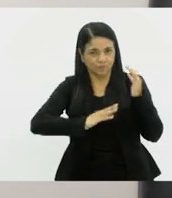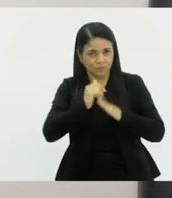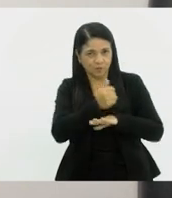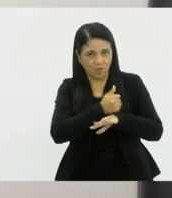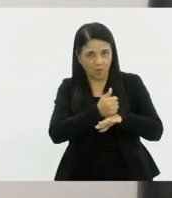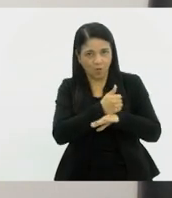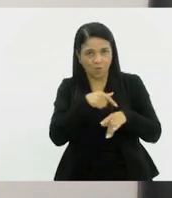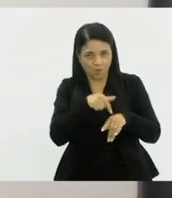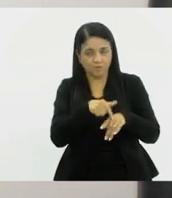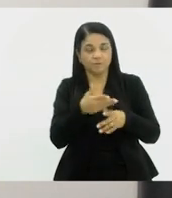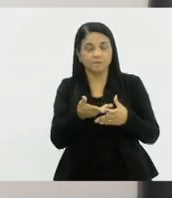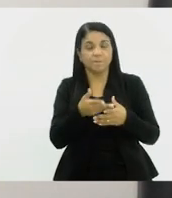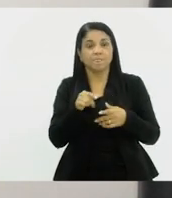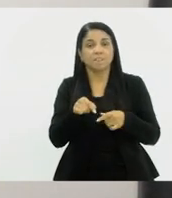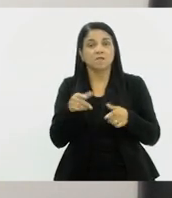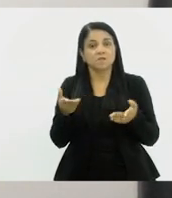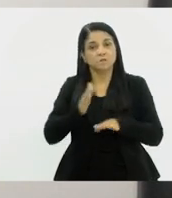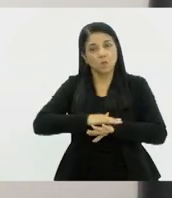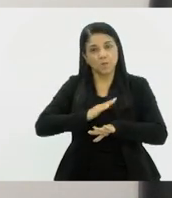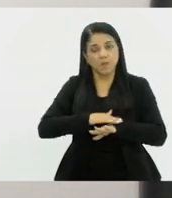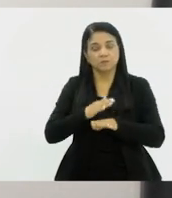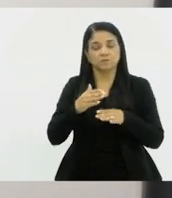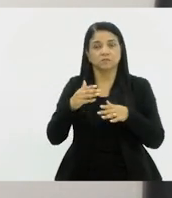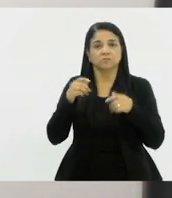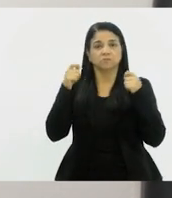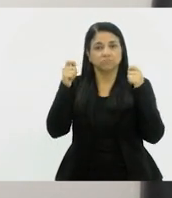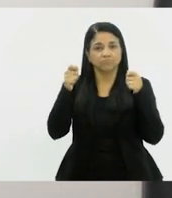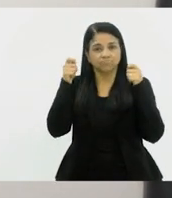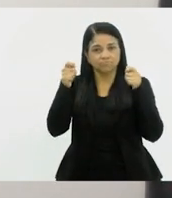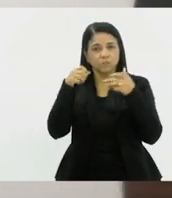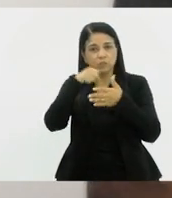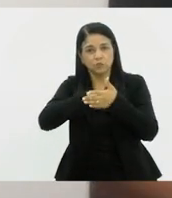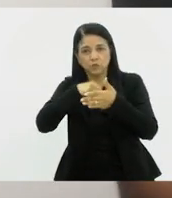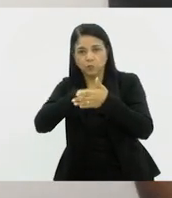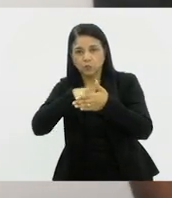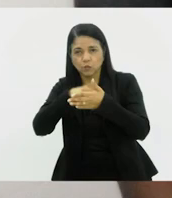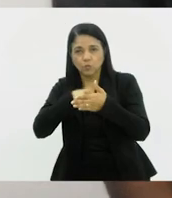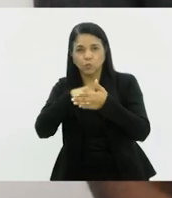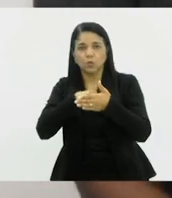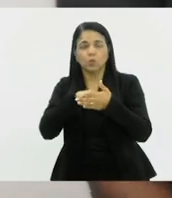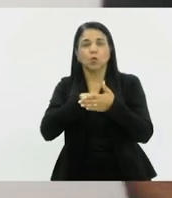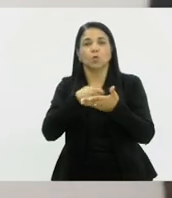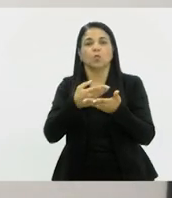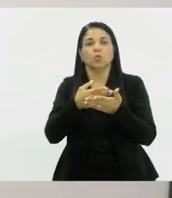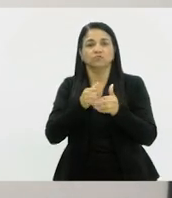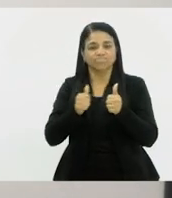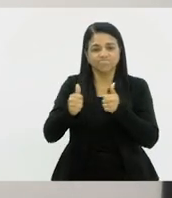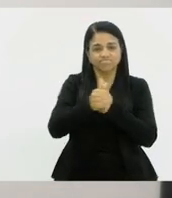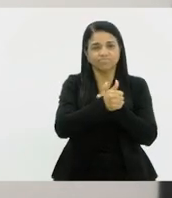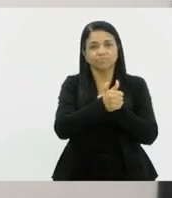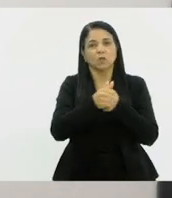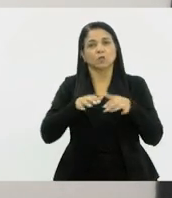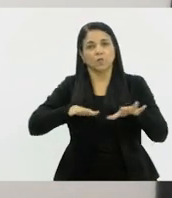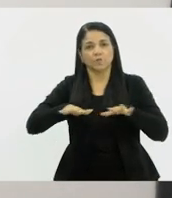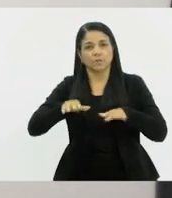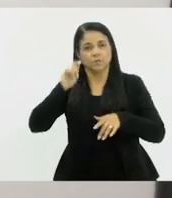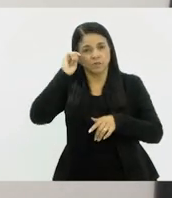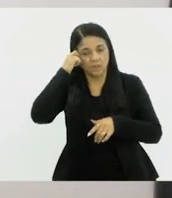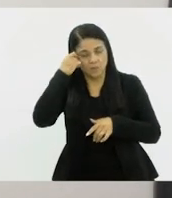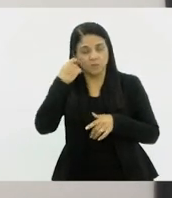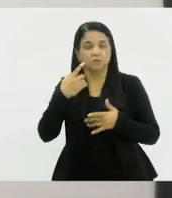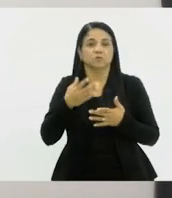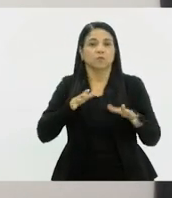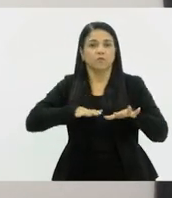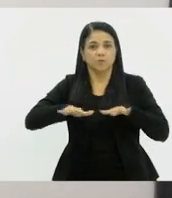nesse momento é tarefa né dos ativistas dos lutadores e lutadores da causa antiproibicionista do movimento negro do movimento de direitos